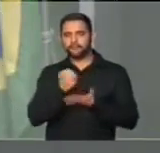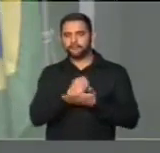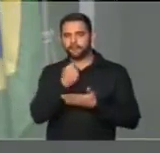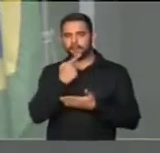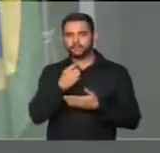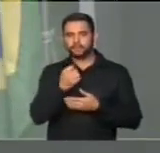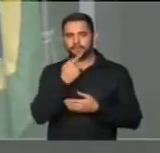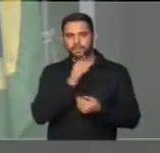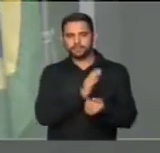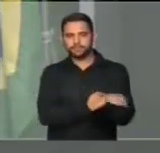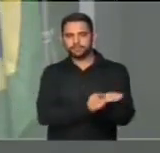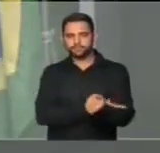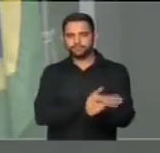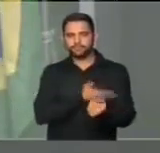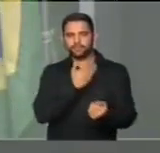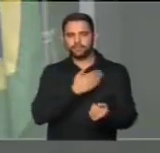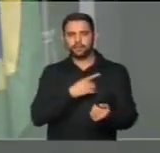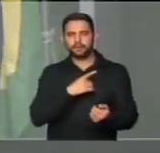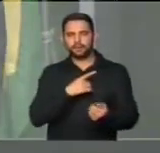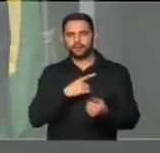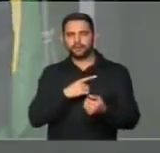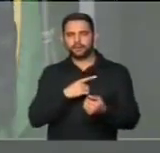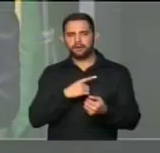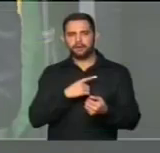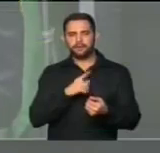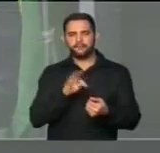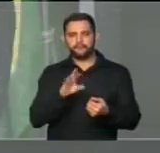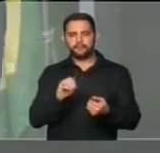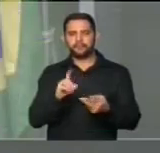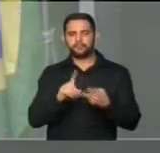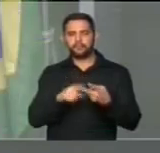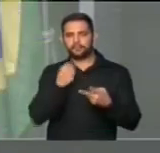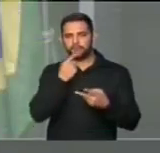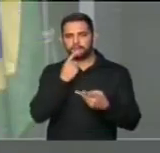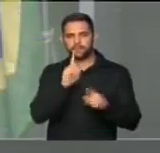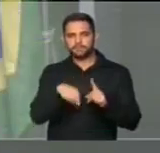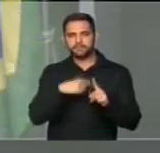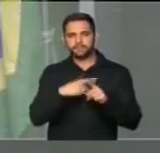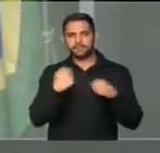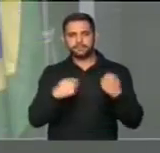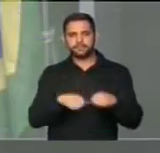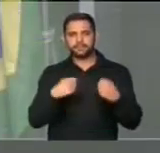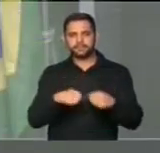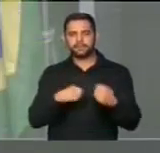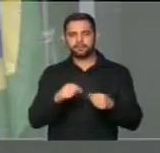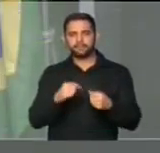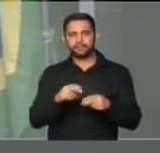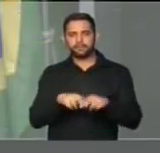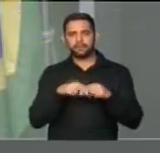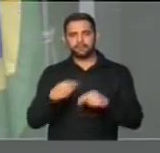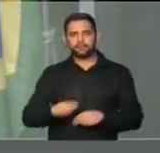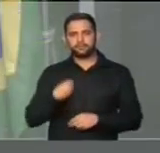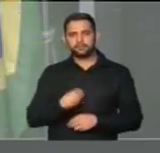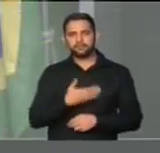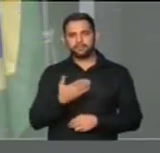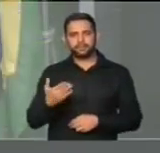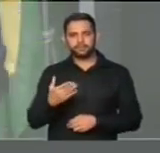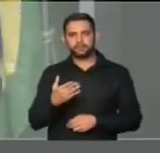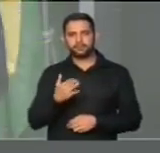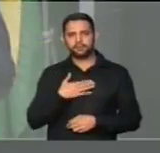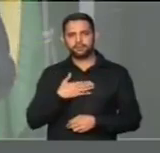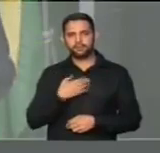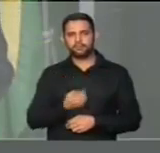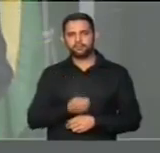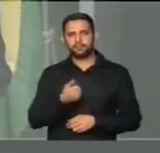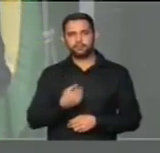remédio de hipertensão, a fralda geriátrica, o remédio que mais precisava para poder sobreviver com o